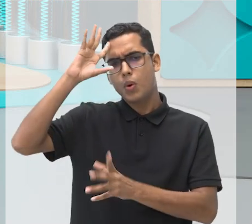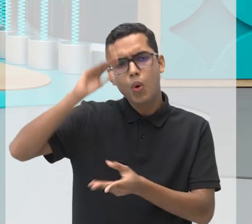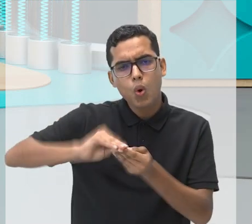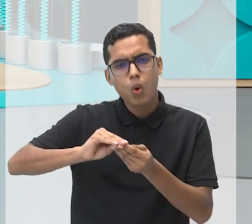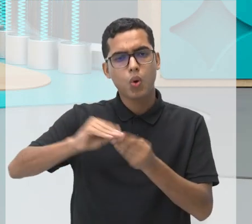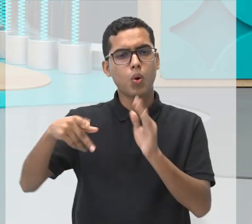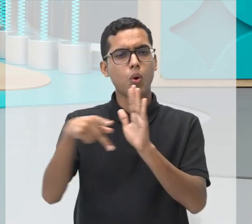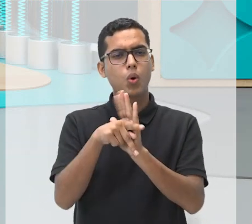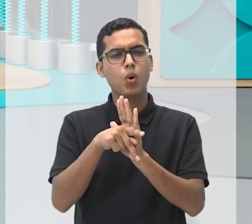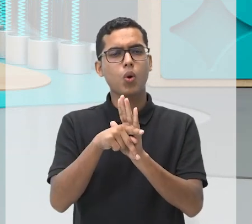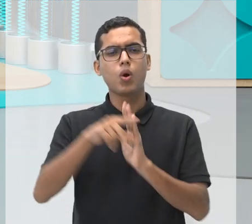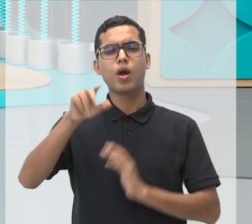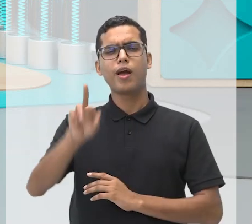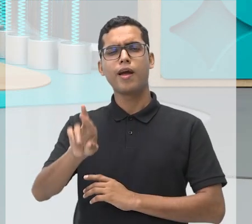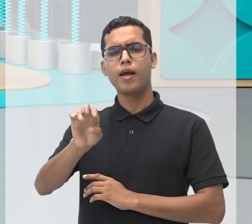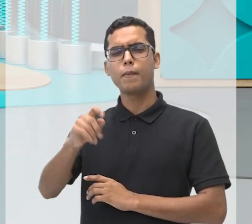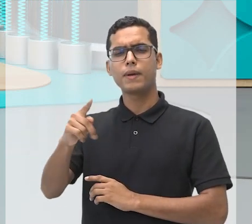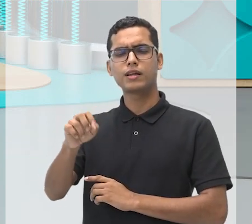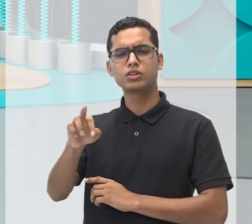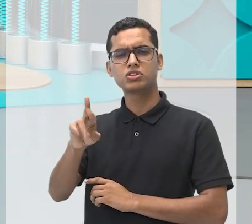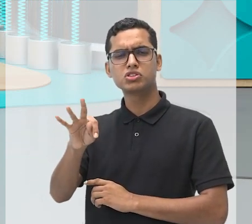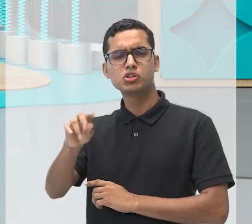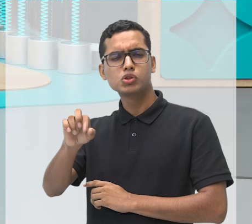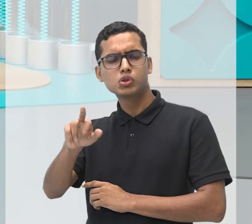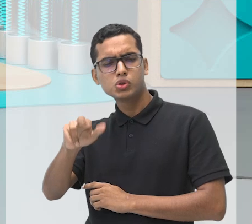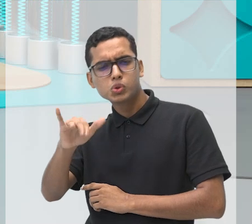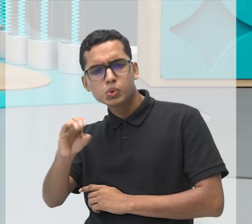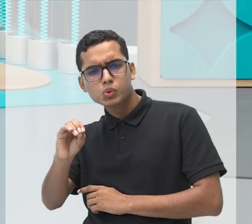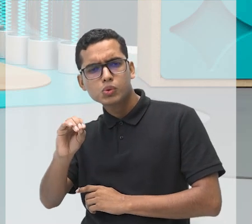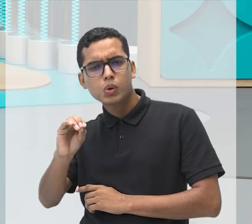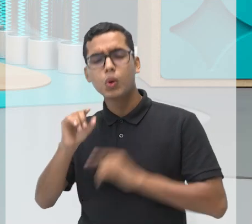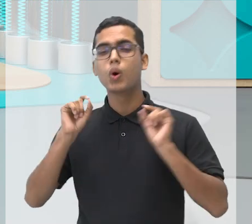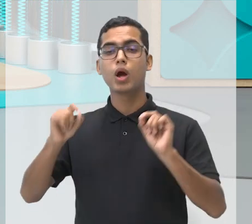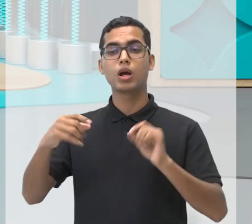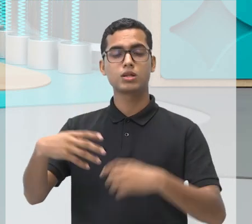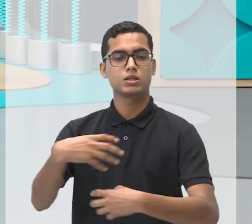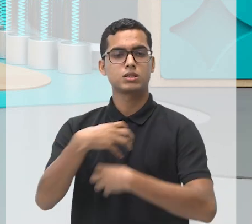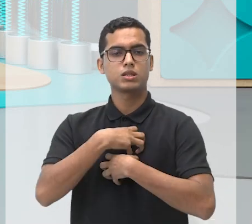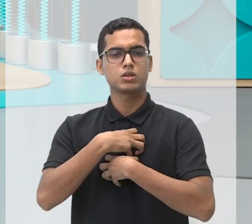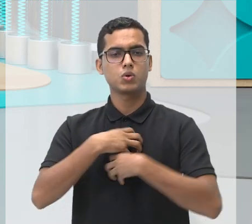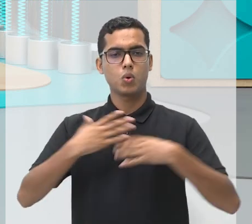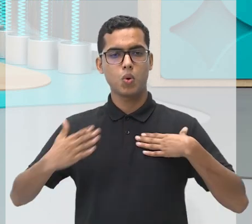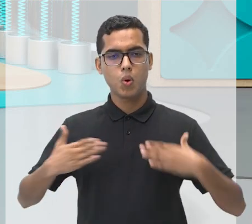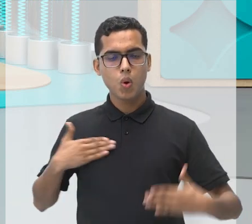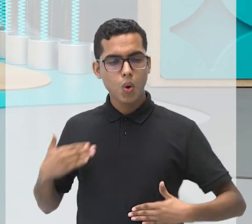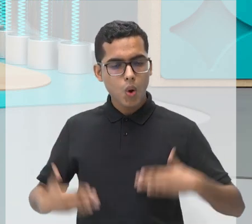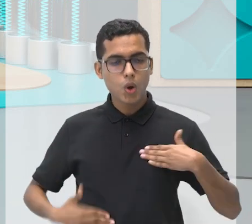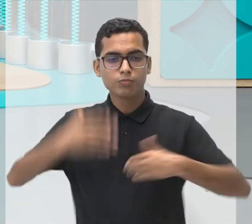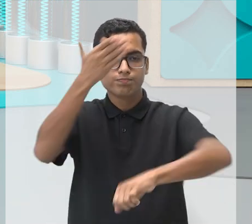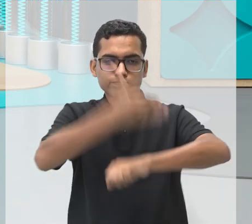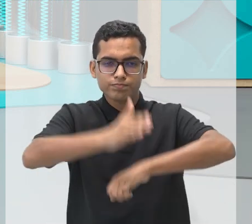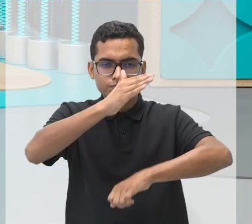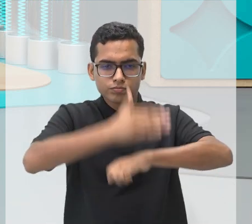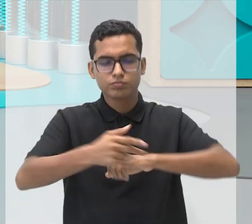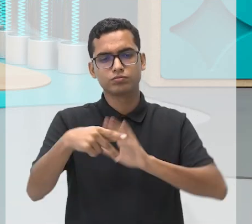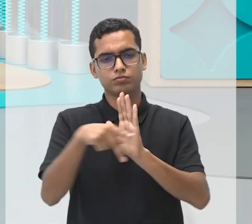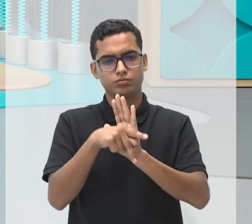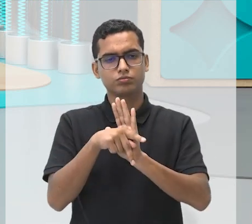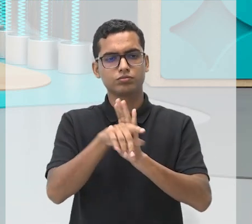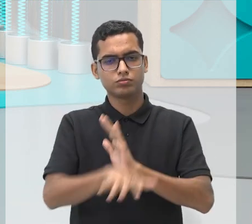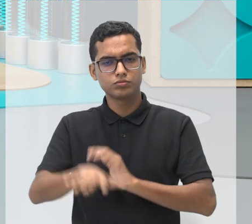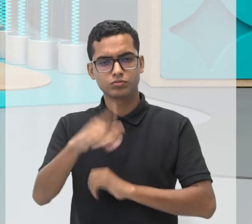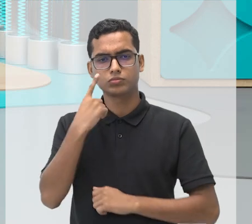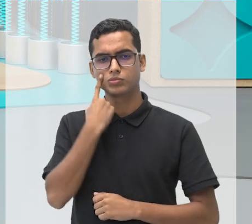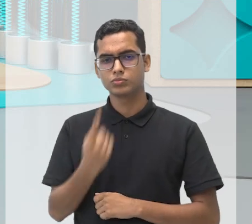o repertório sobre as sensações corporais durante a prática de exercícios físicos, tá bom? Para você